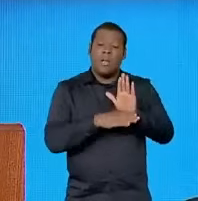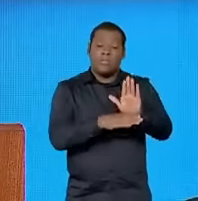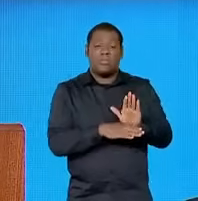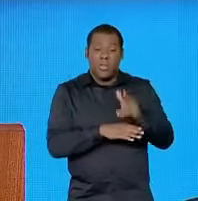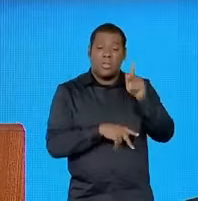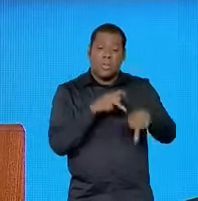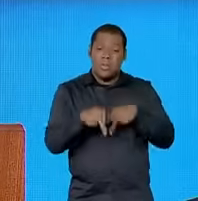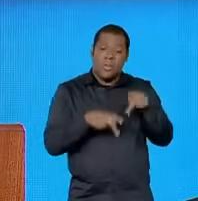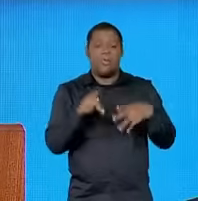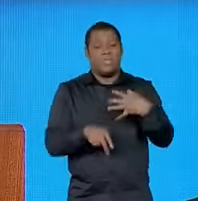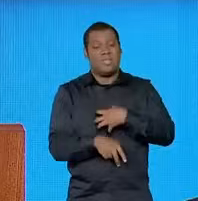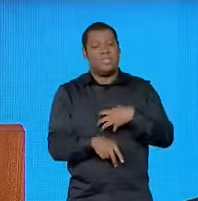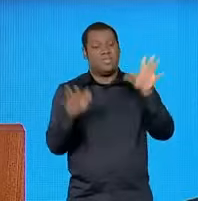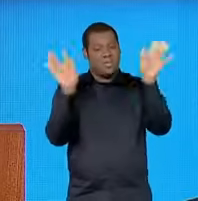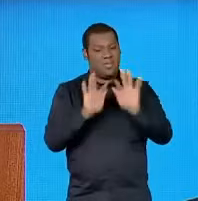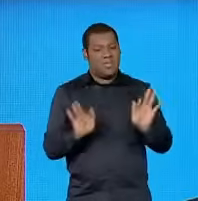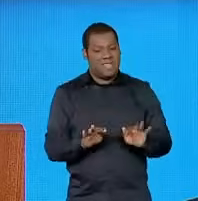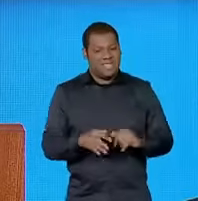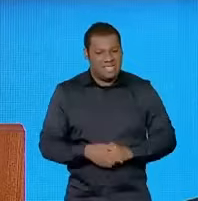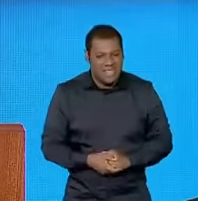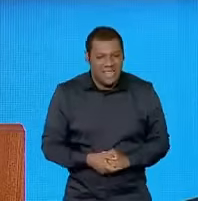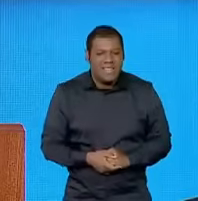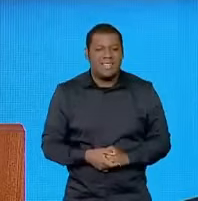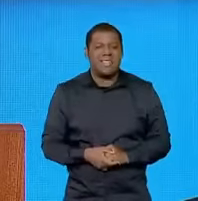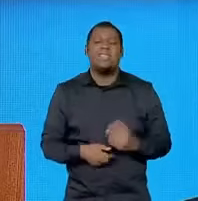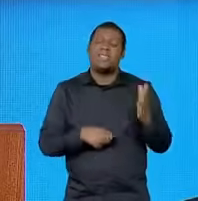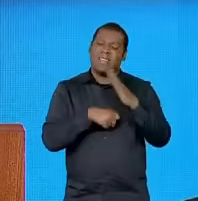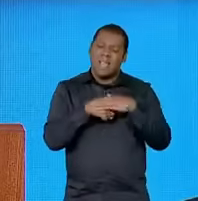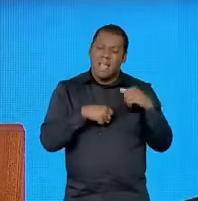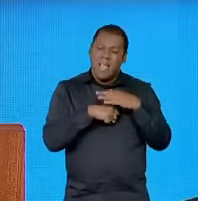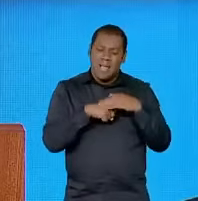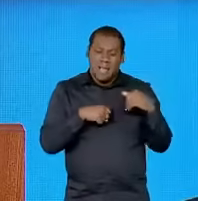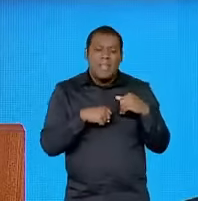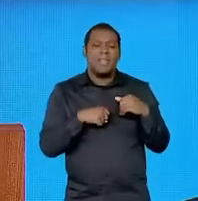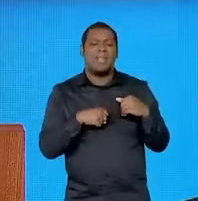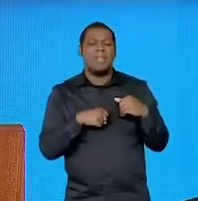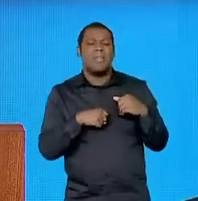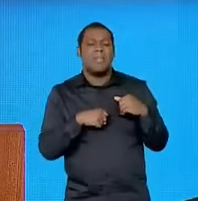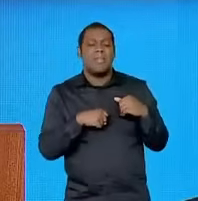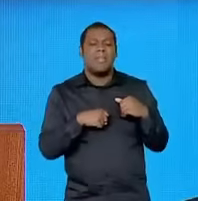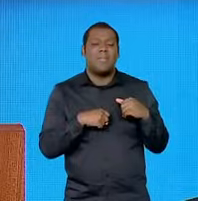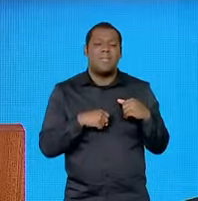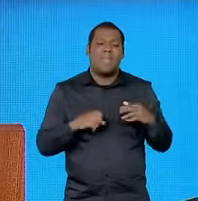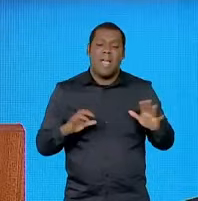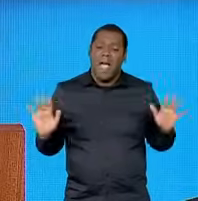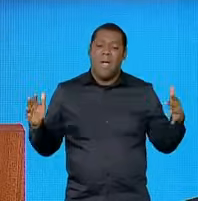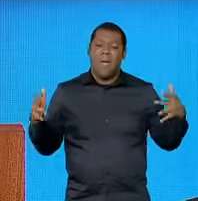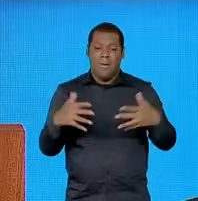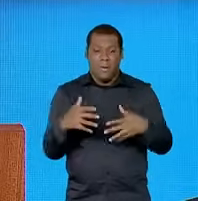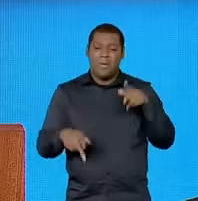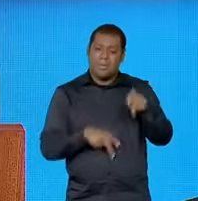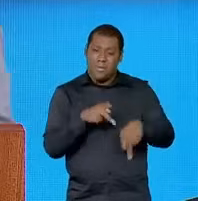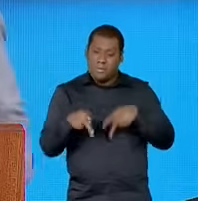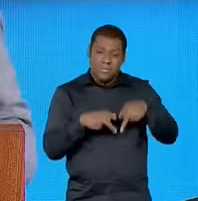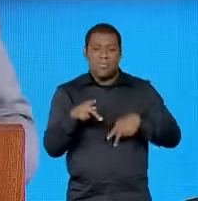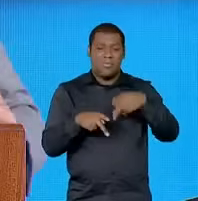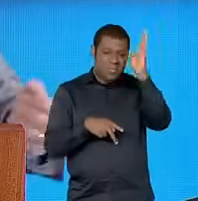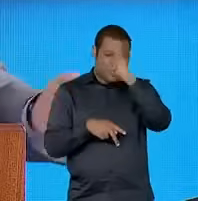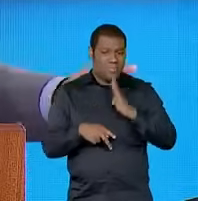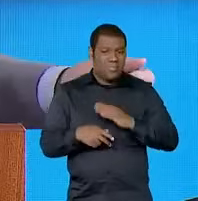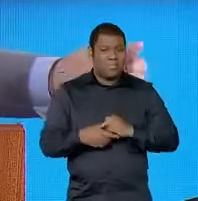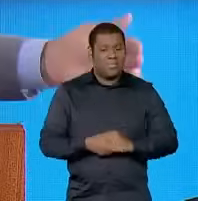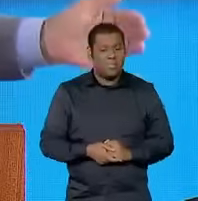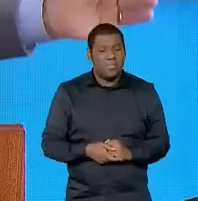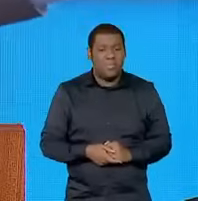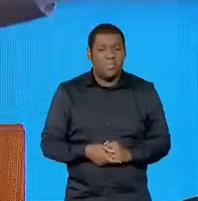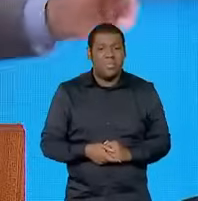uma contrapartida, um pouco de coisa mais carinhosa, uma coisa mais aconchegante, mais jeitosa. Sabe? Eu